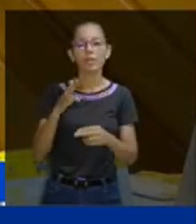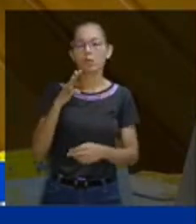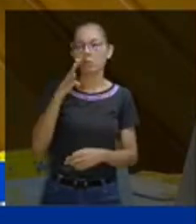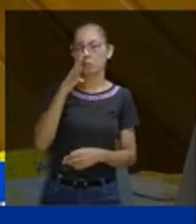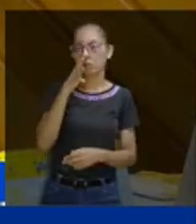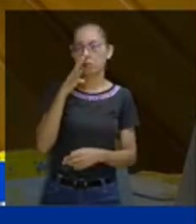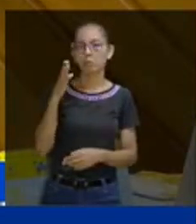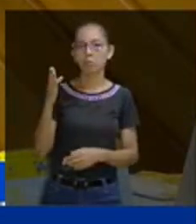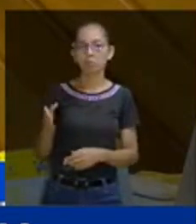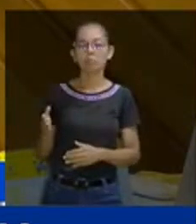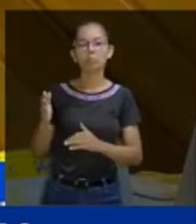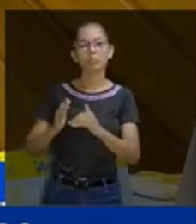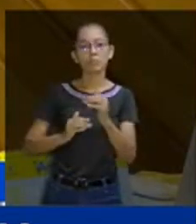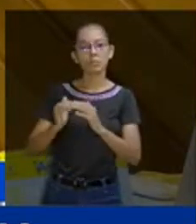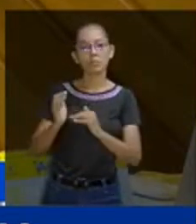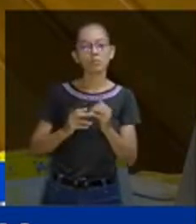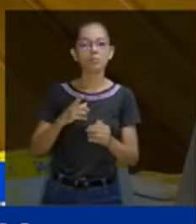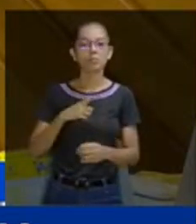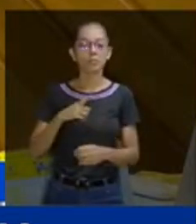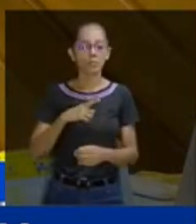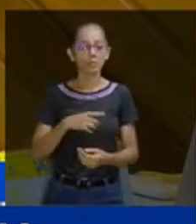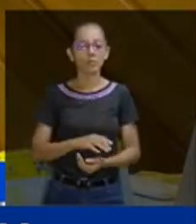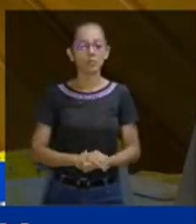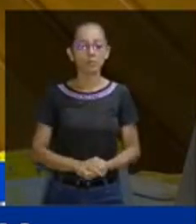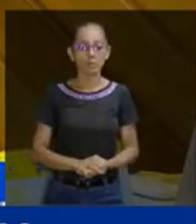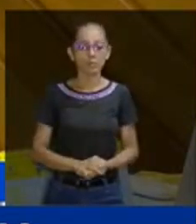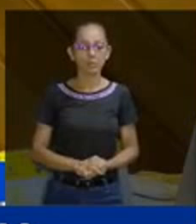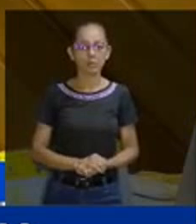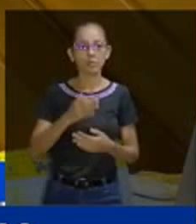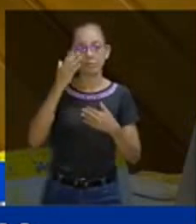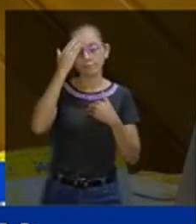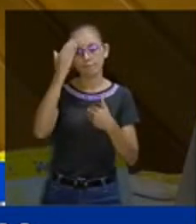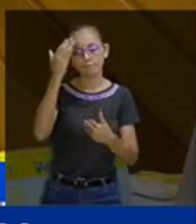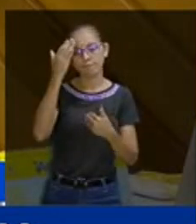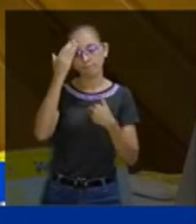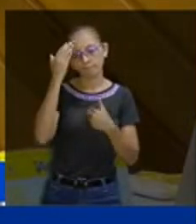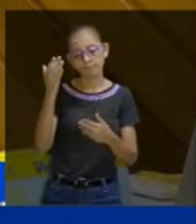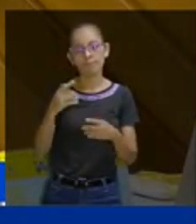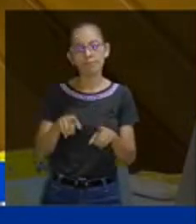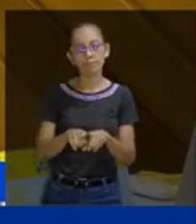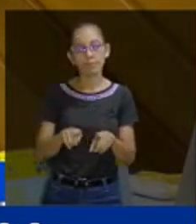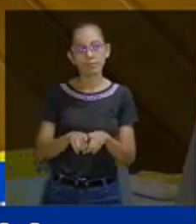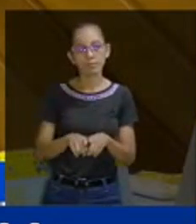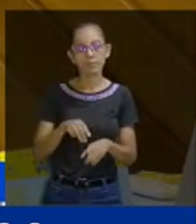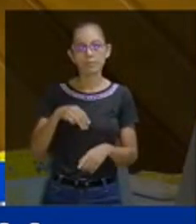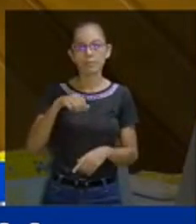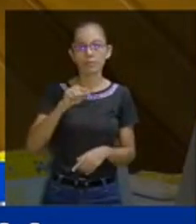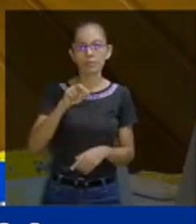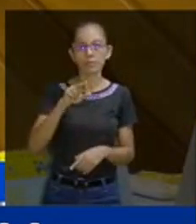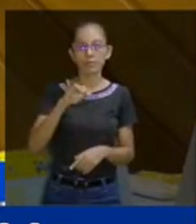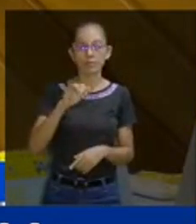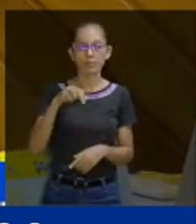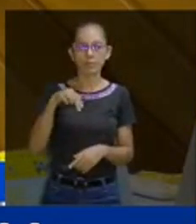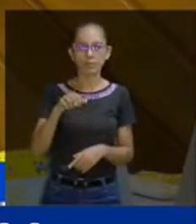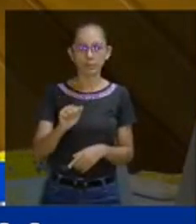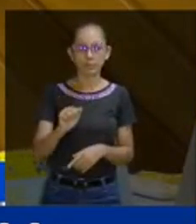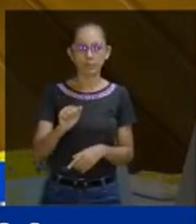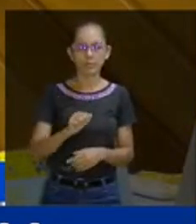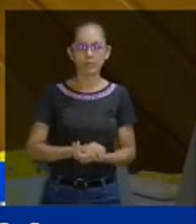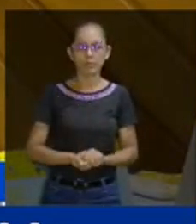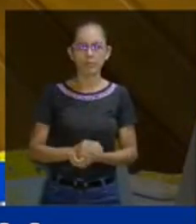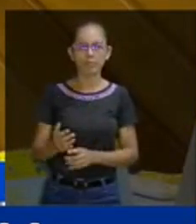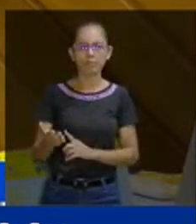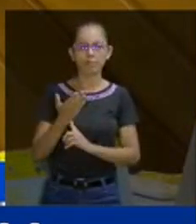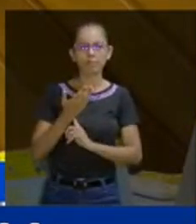profissional. E meus mais sinceros agradecimentos a Marina Maia, minha assessora, que